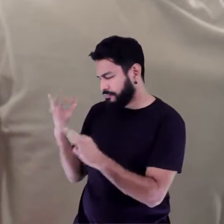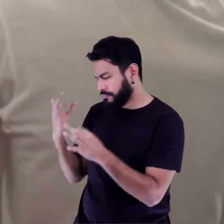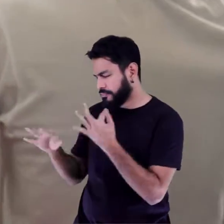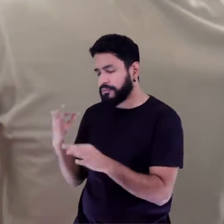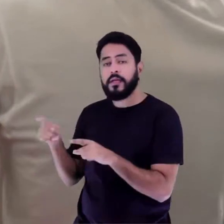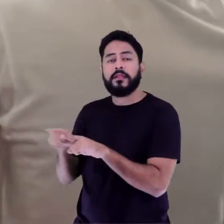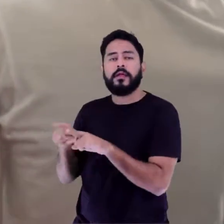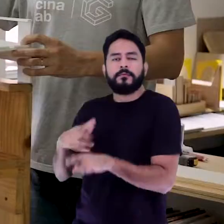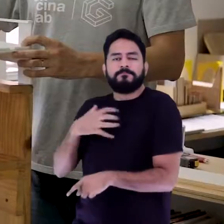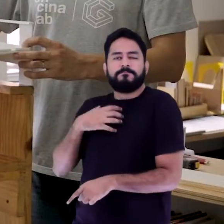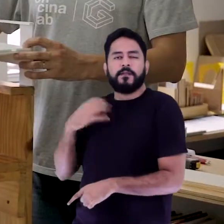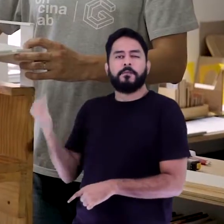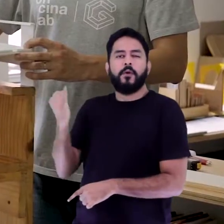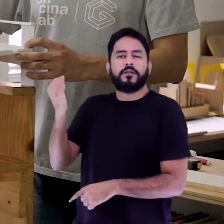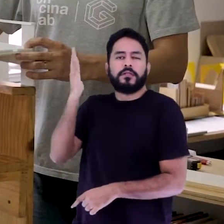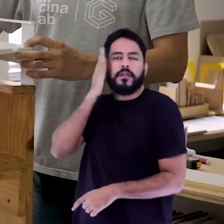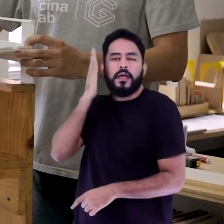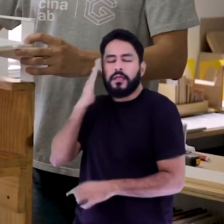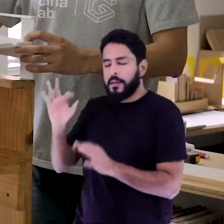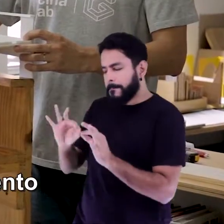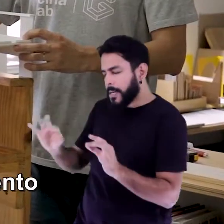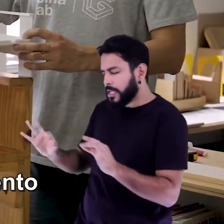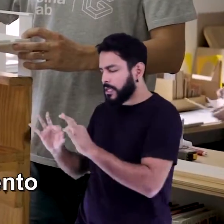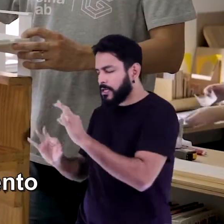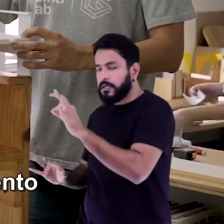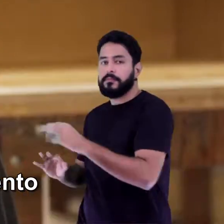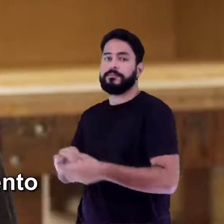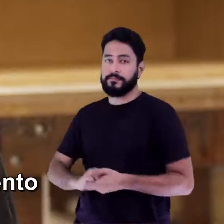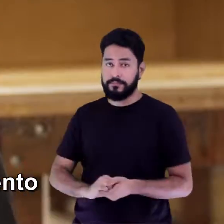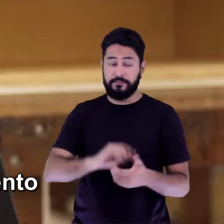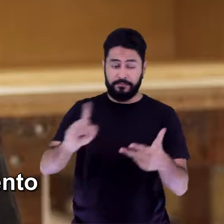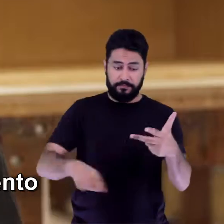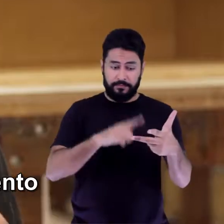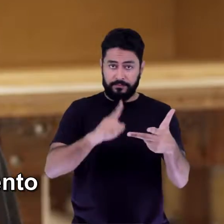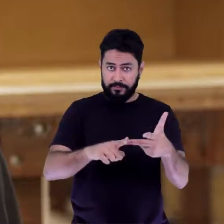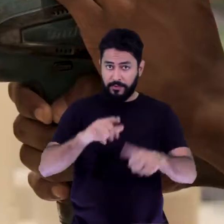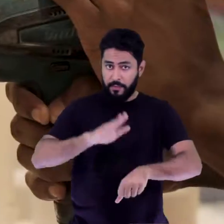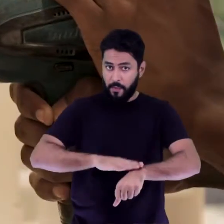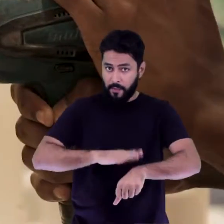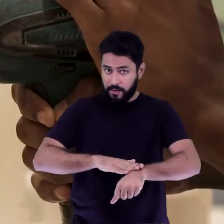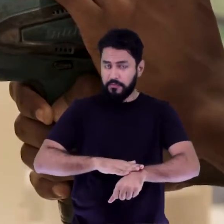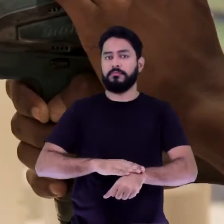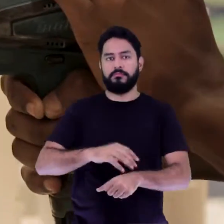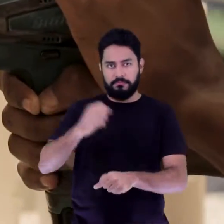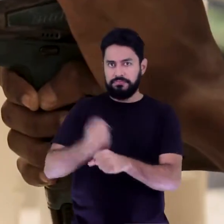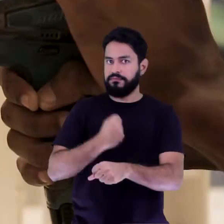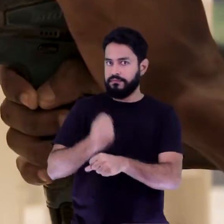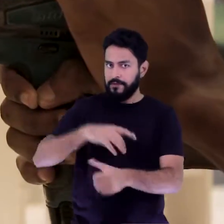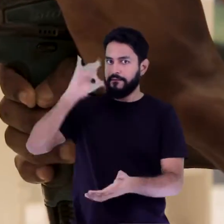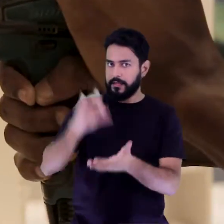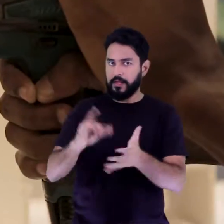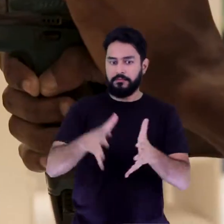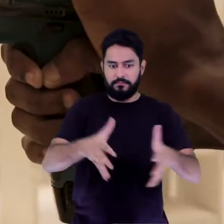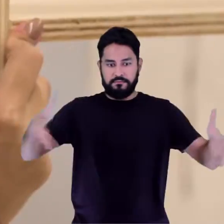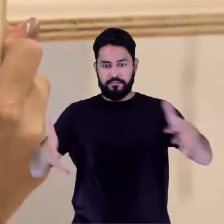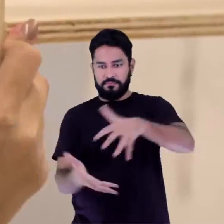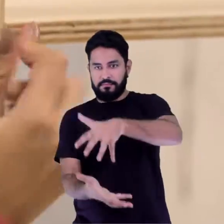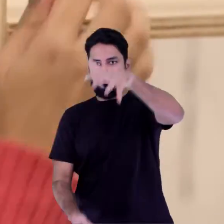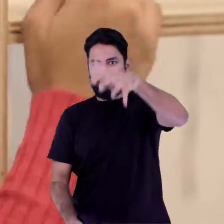senti que foi muito importante. E daí, no terceiro momento, a gente construiu o objeto em escala real.